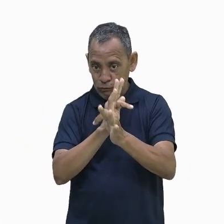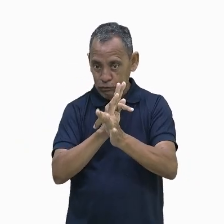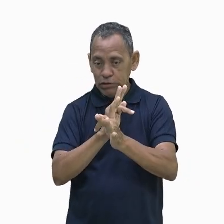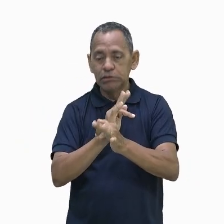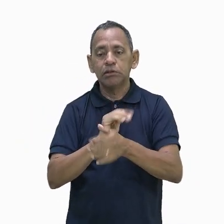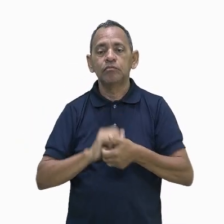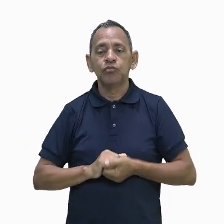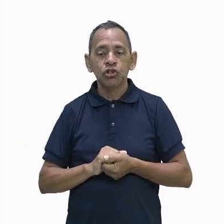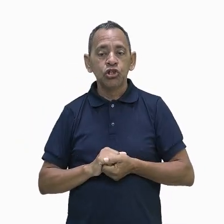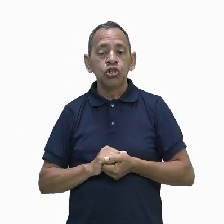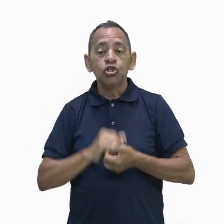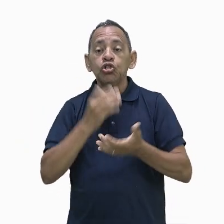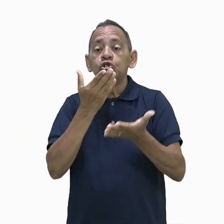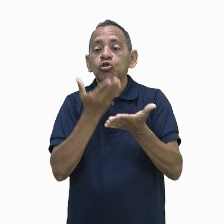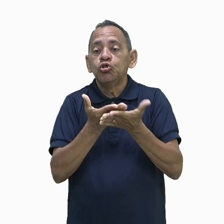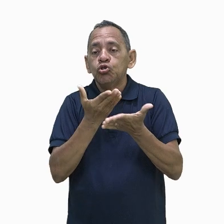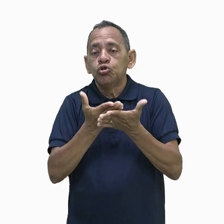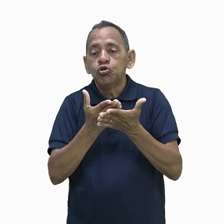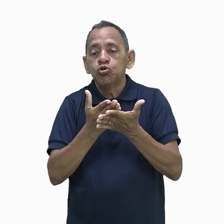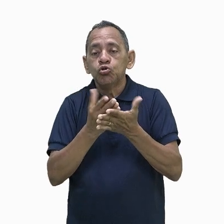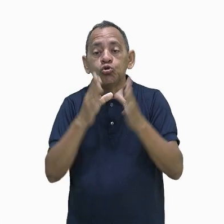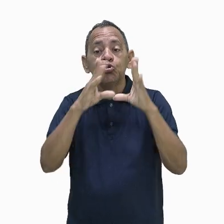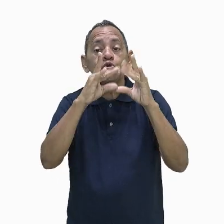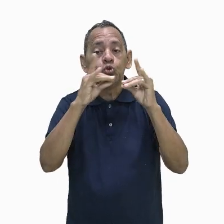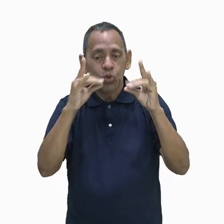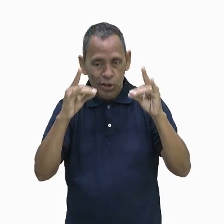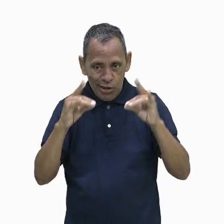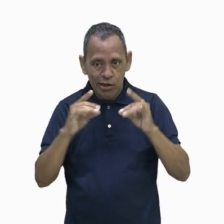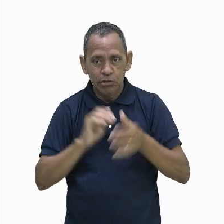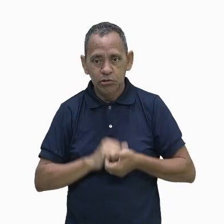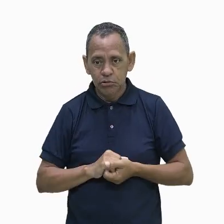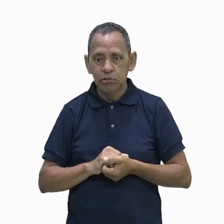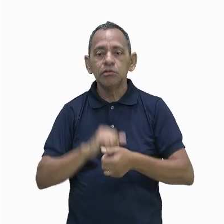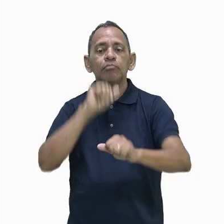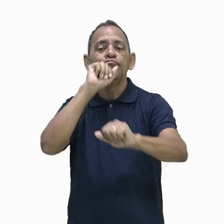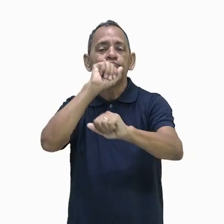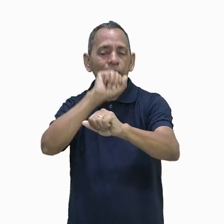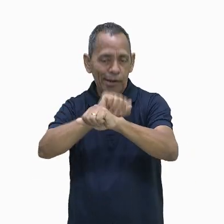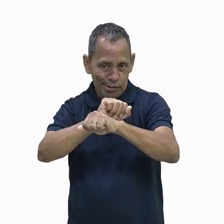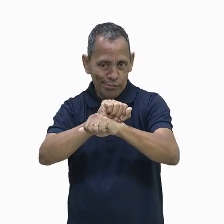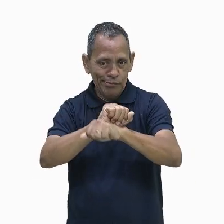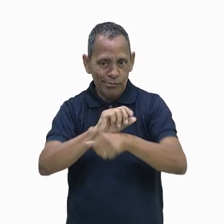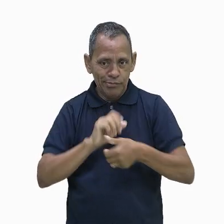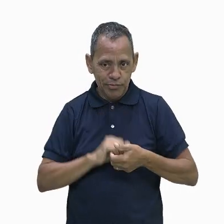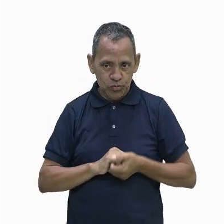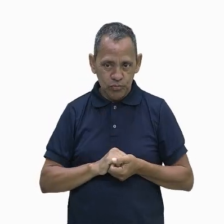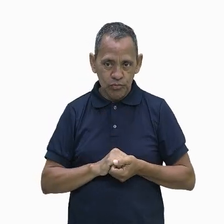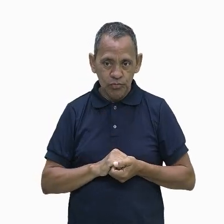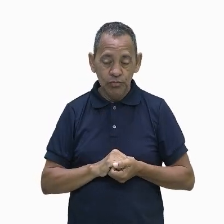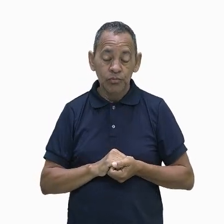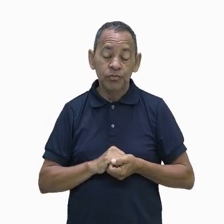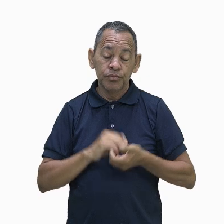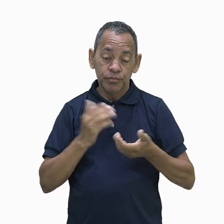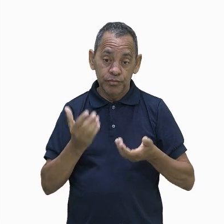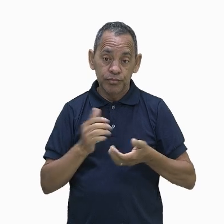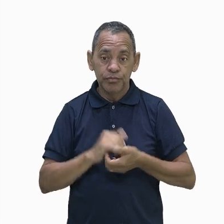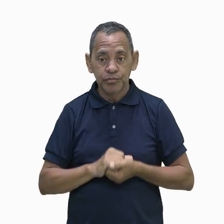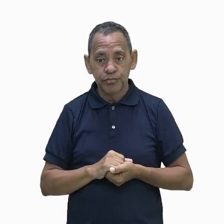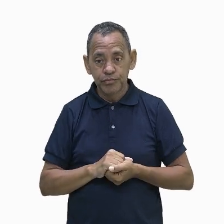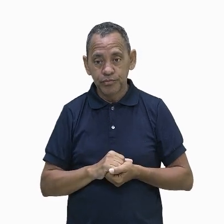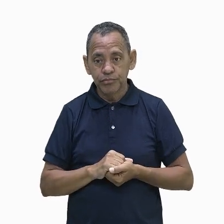coloca aí como água ou líquido, estática porque ele está parado. Logo, essa é